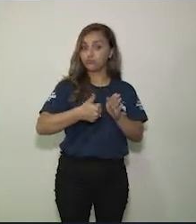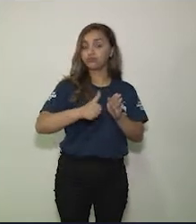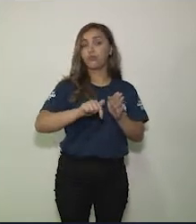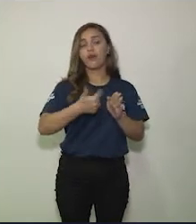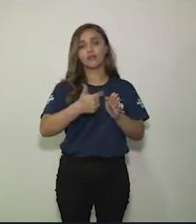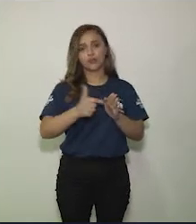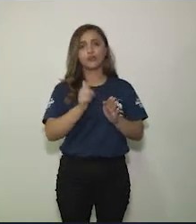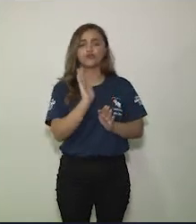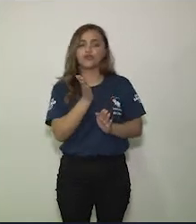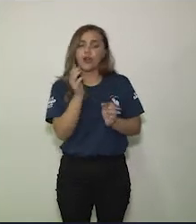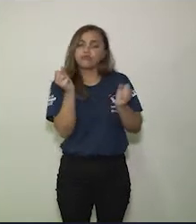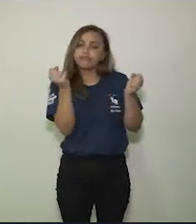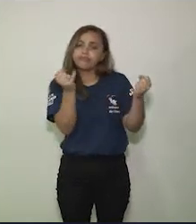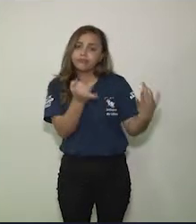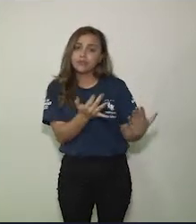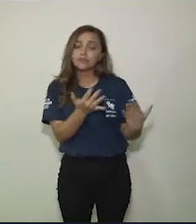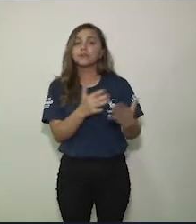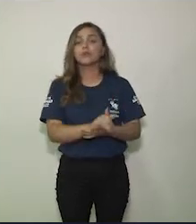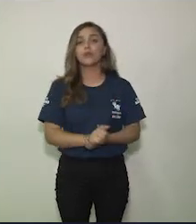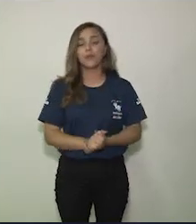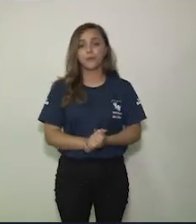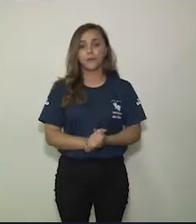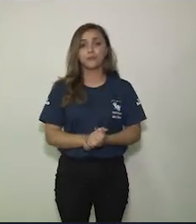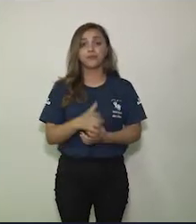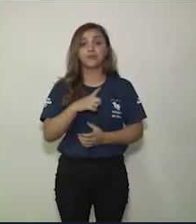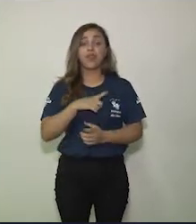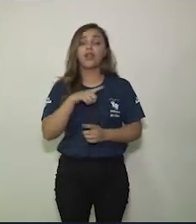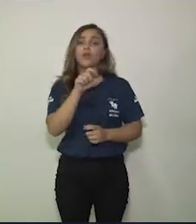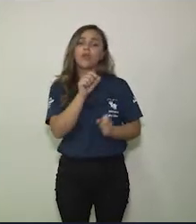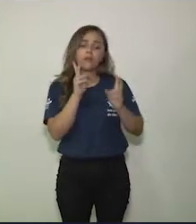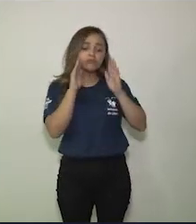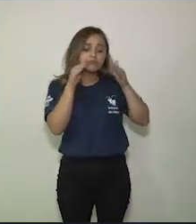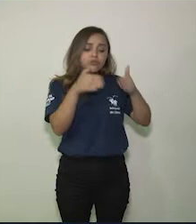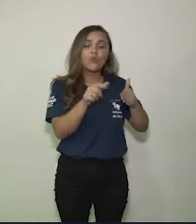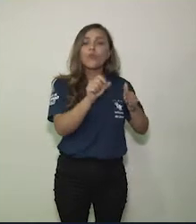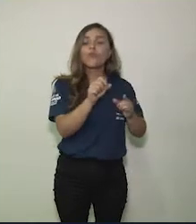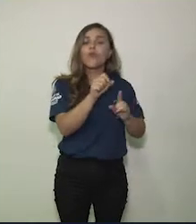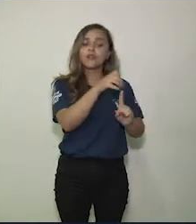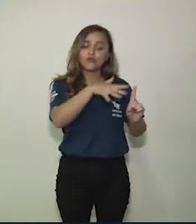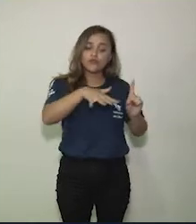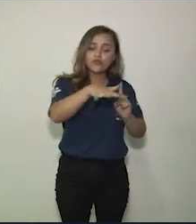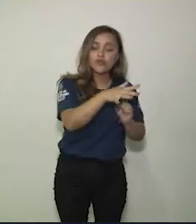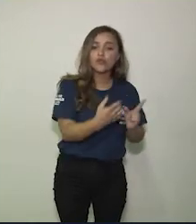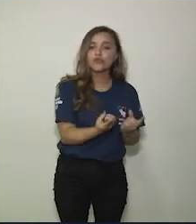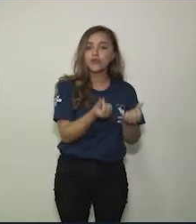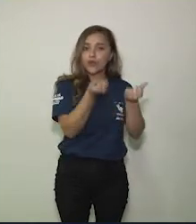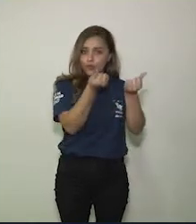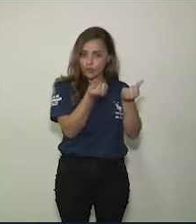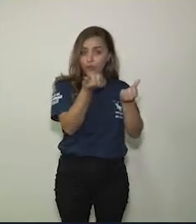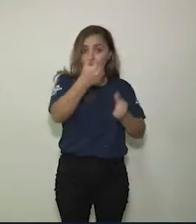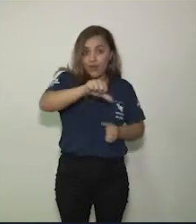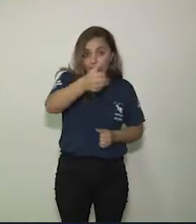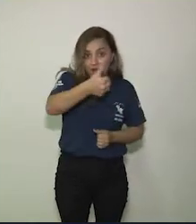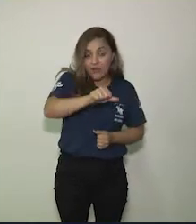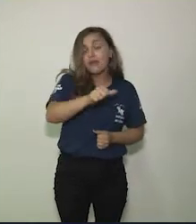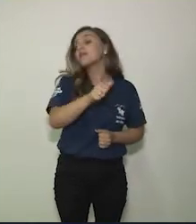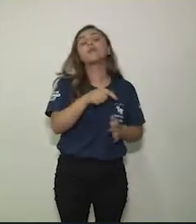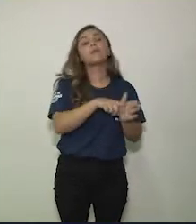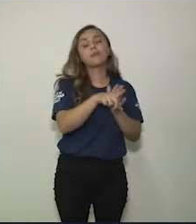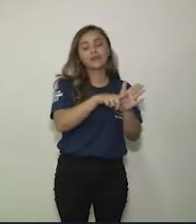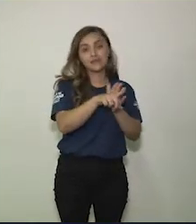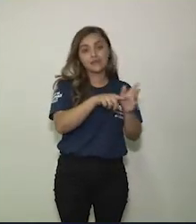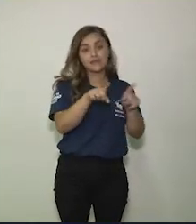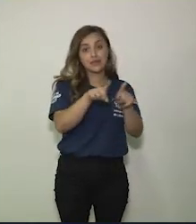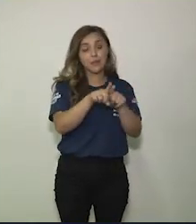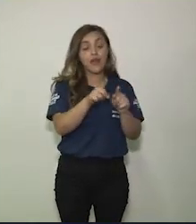e a questão do nível socioeconômico, da escolaridade e do acesso ao